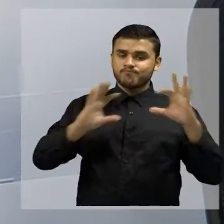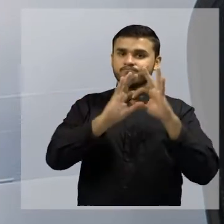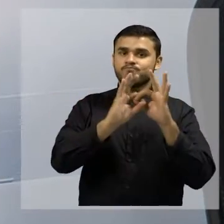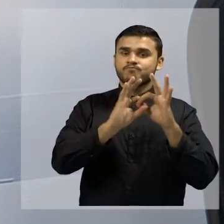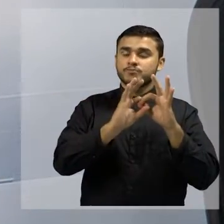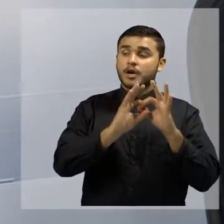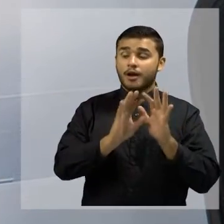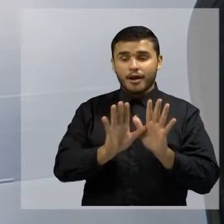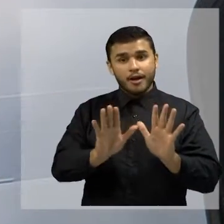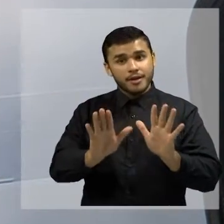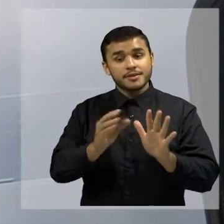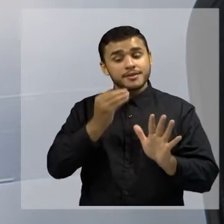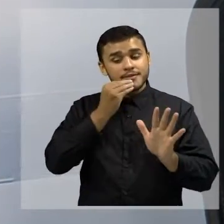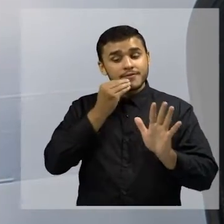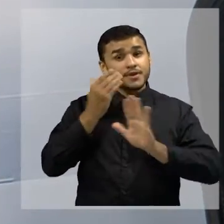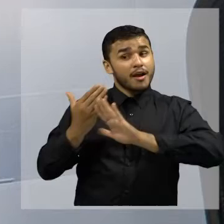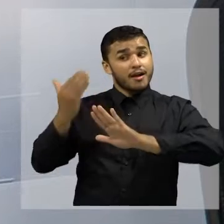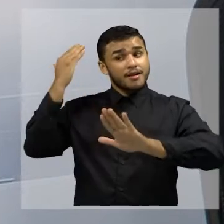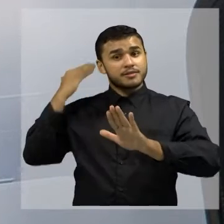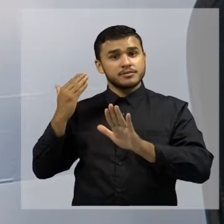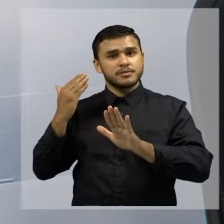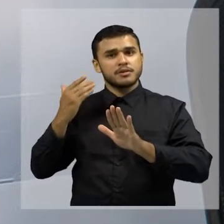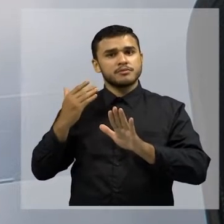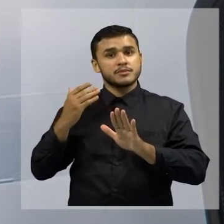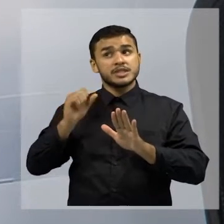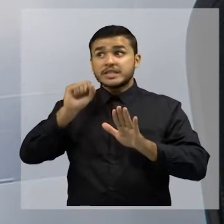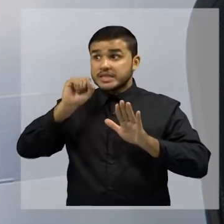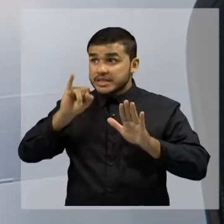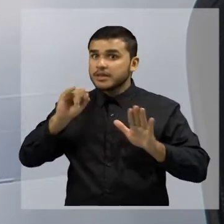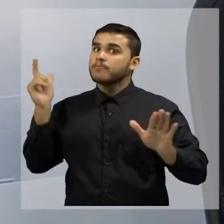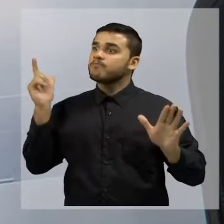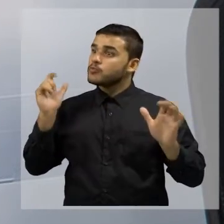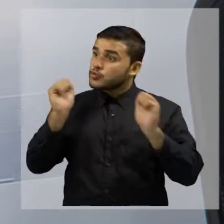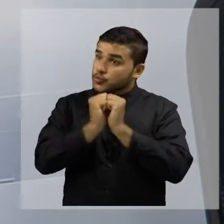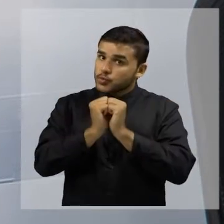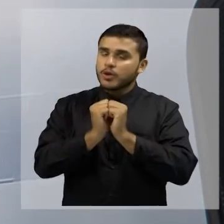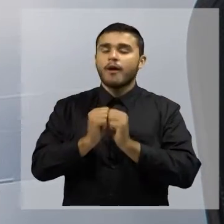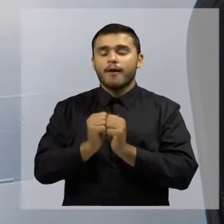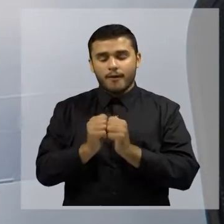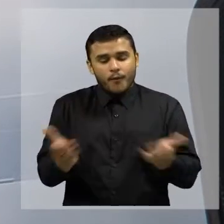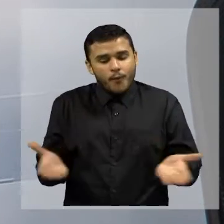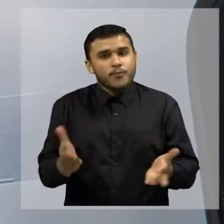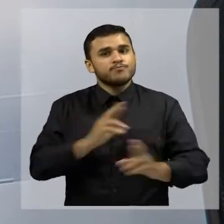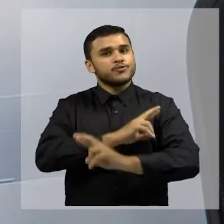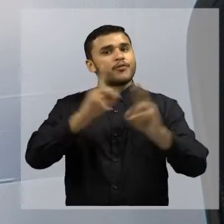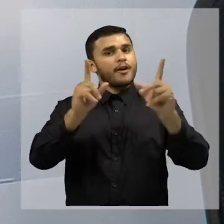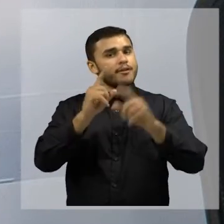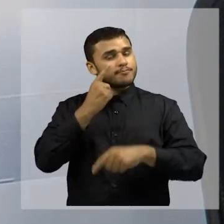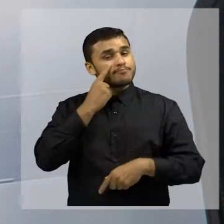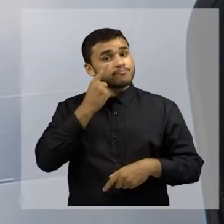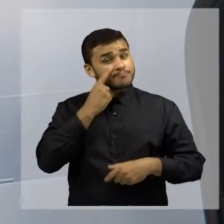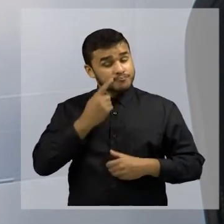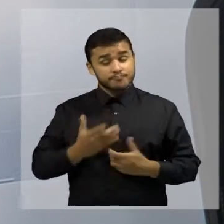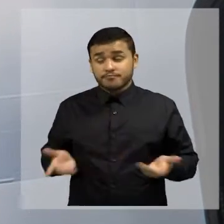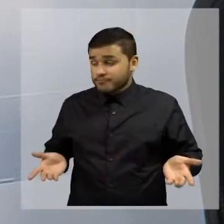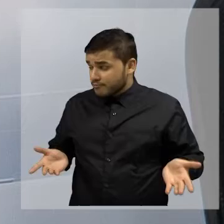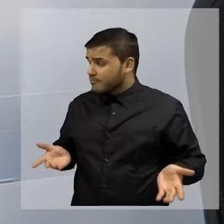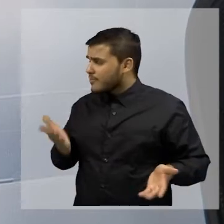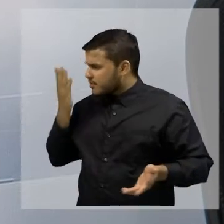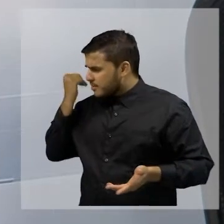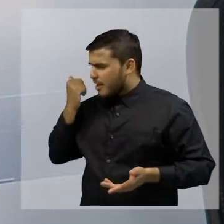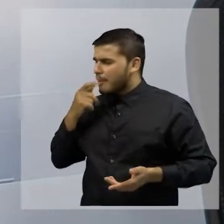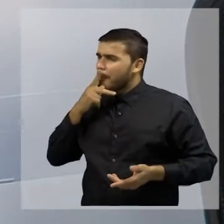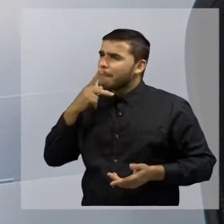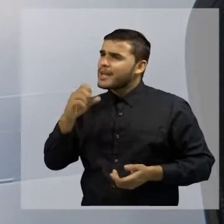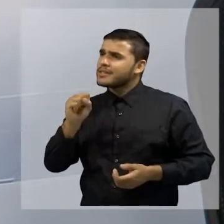Uhum. Então, o que eu estou vendo? Estou vendo uma oposição, de um lado, PT, PCdoB, PSB e pessoal que se apega a